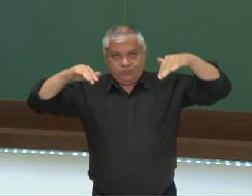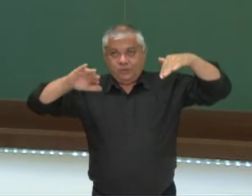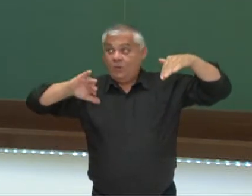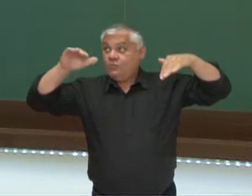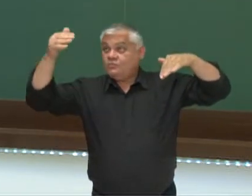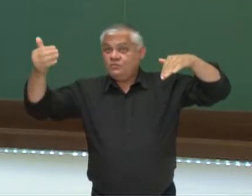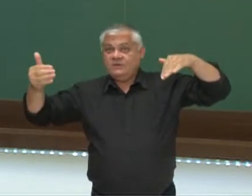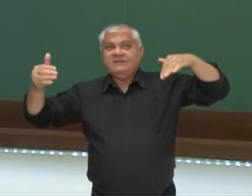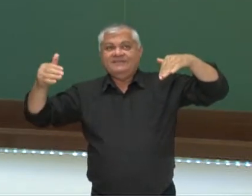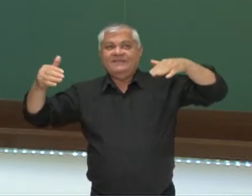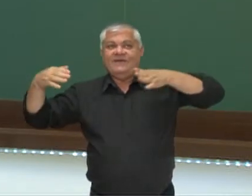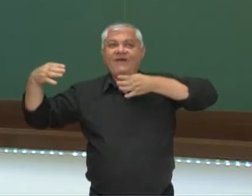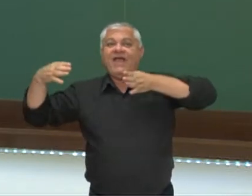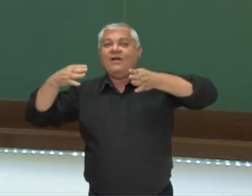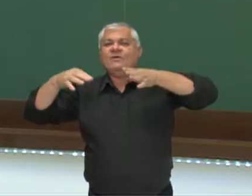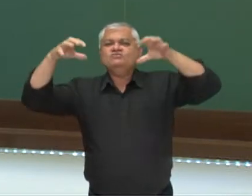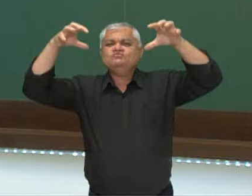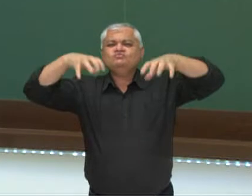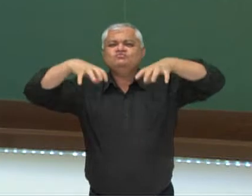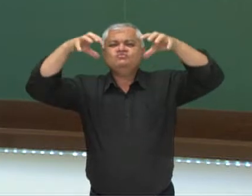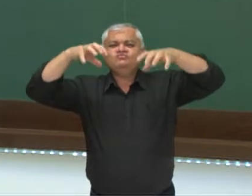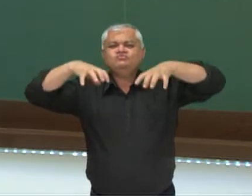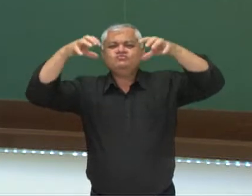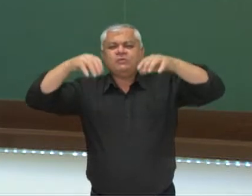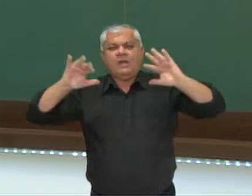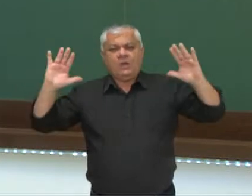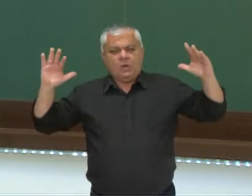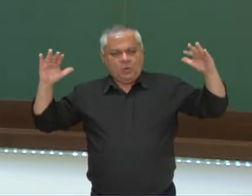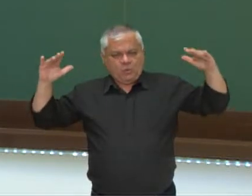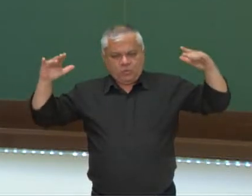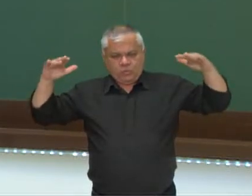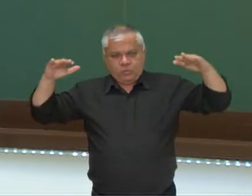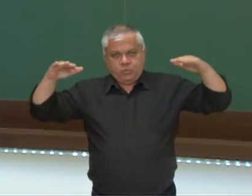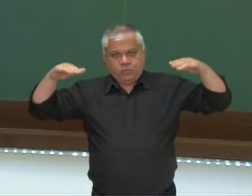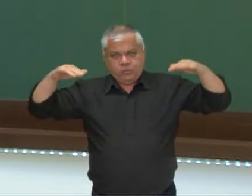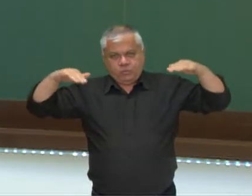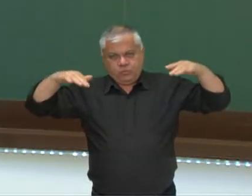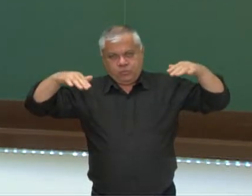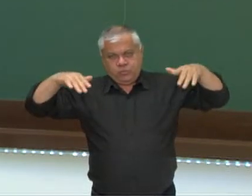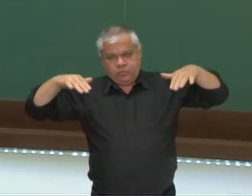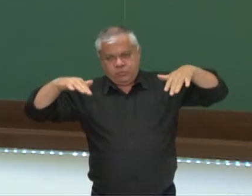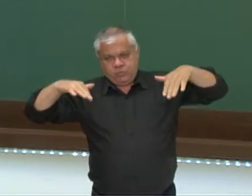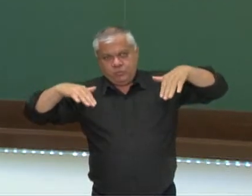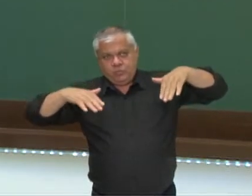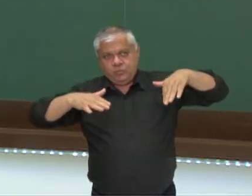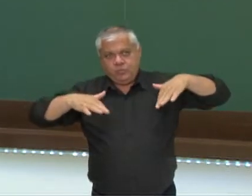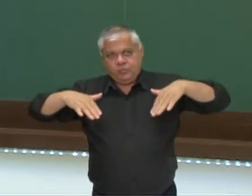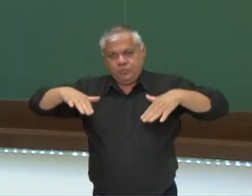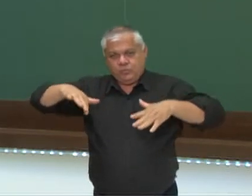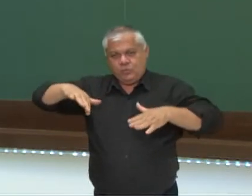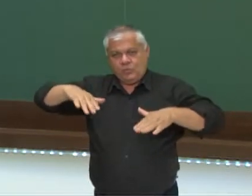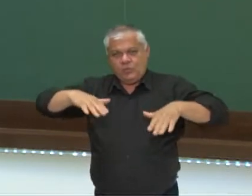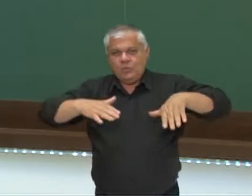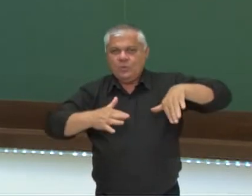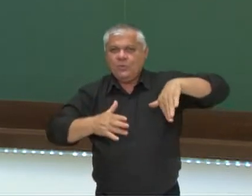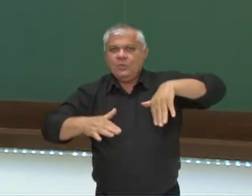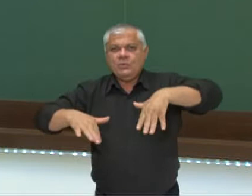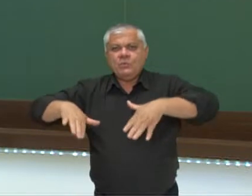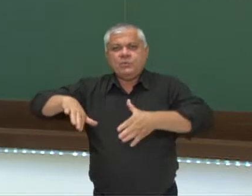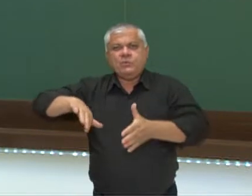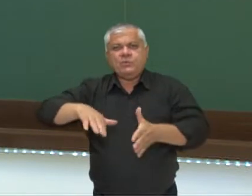quê? Dividem a água da chuva, fazendo com que uma parte da água vá para um lado e outra parte vá para o outro